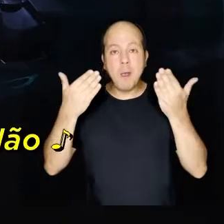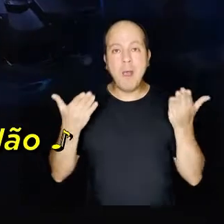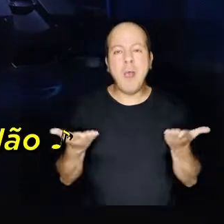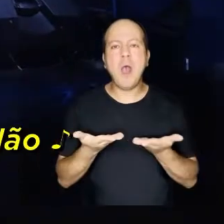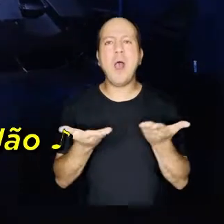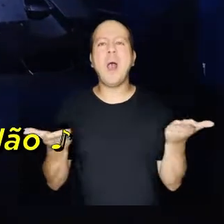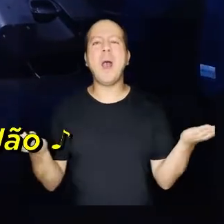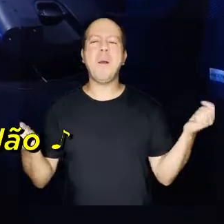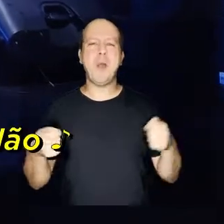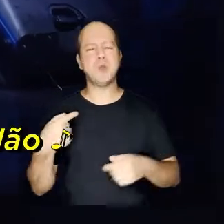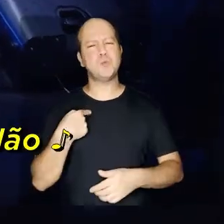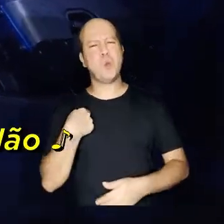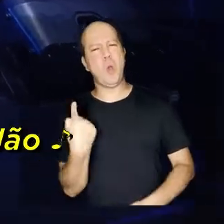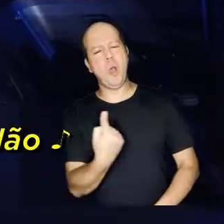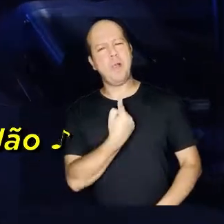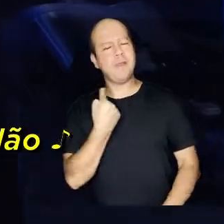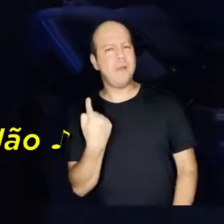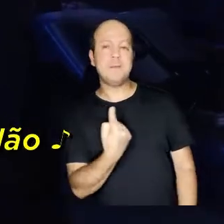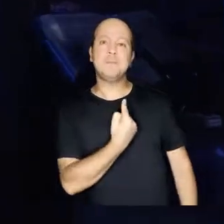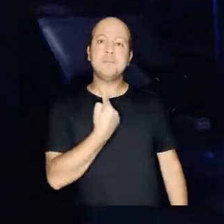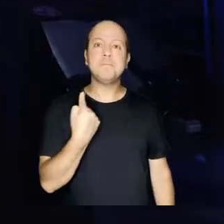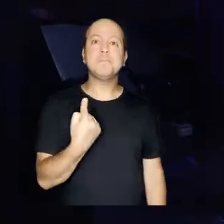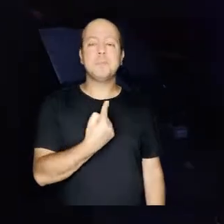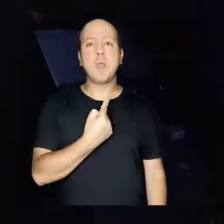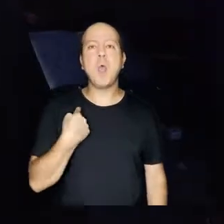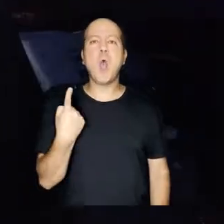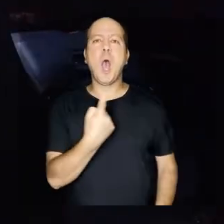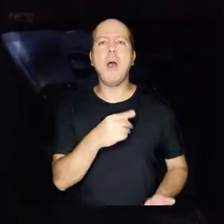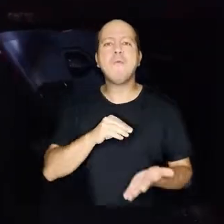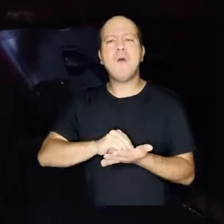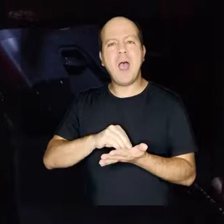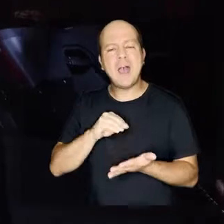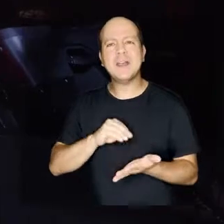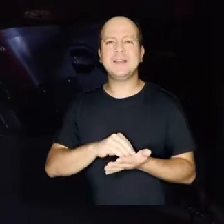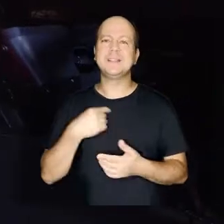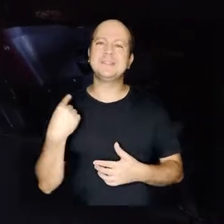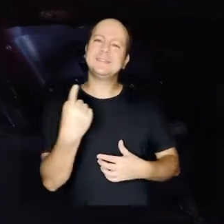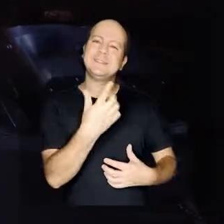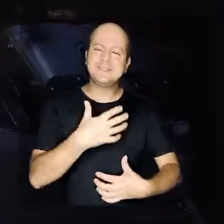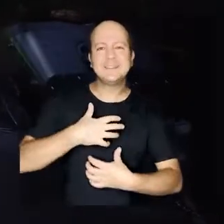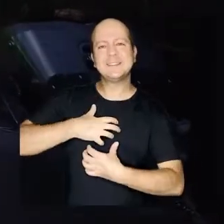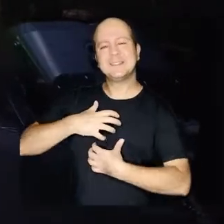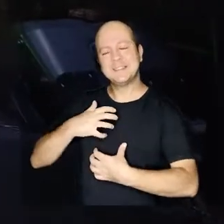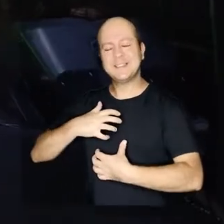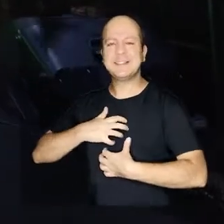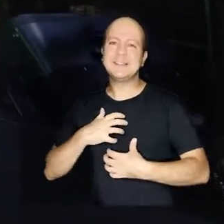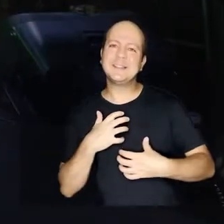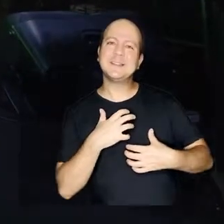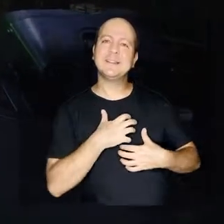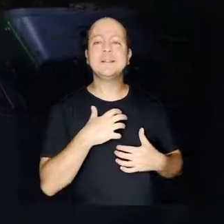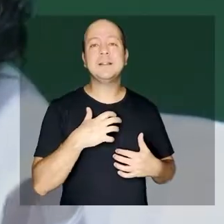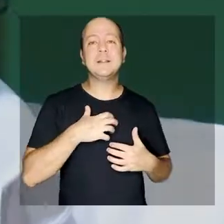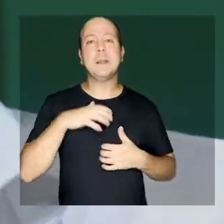em letras pretas TV a cabo Otto toca Ogan e pupilo oto canta com as mãos nos bolsos